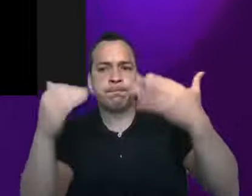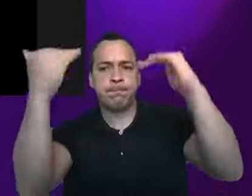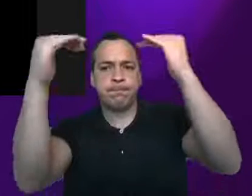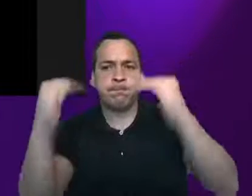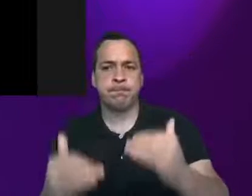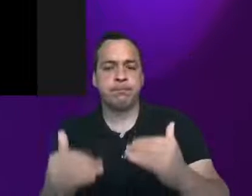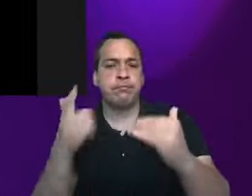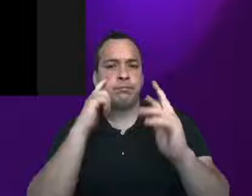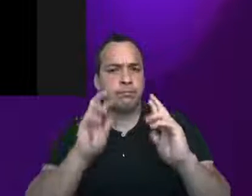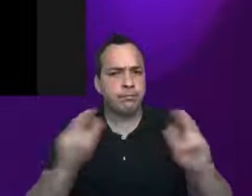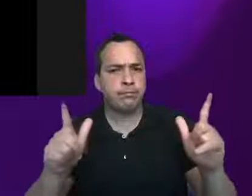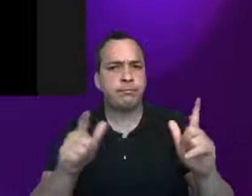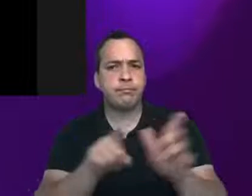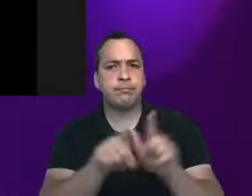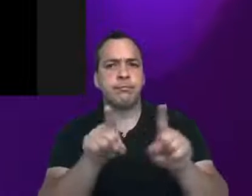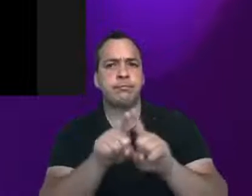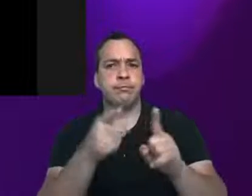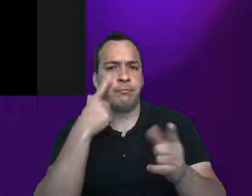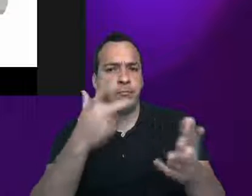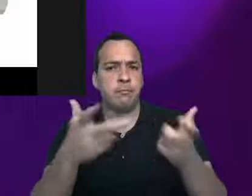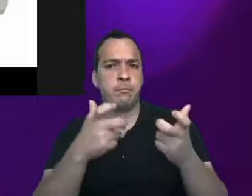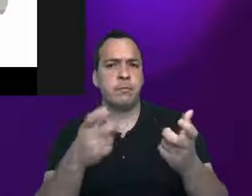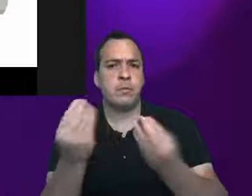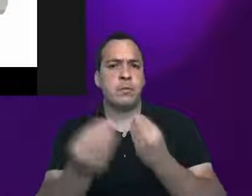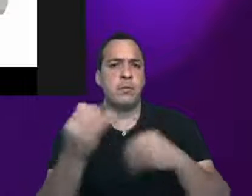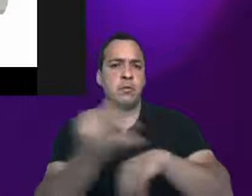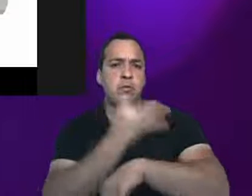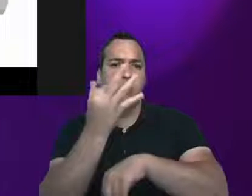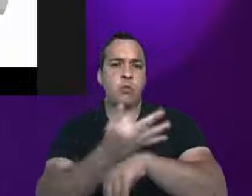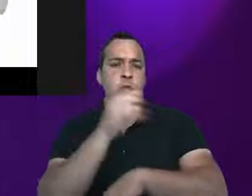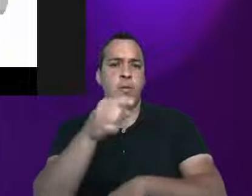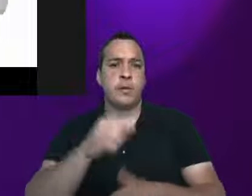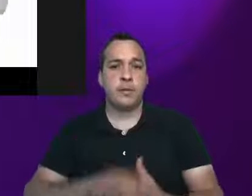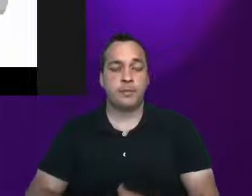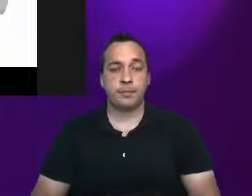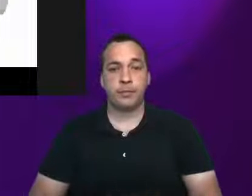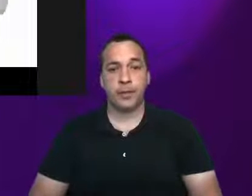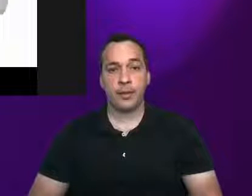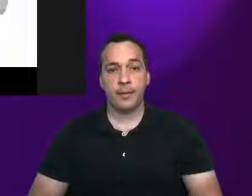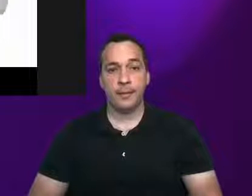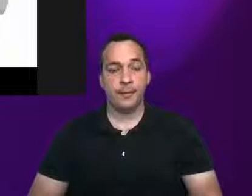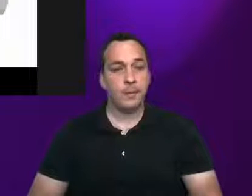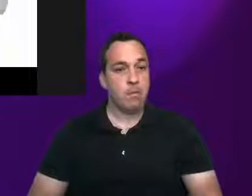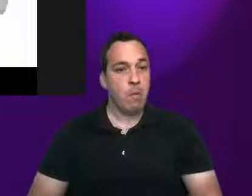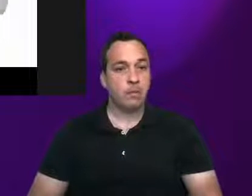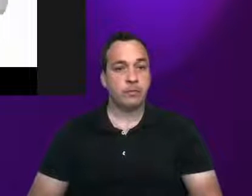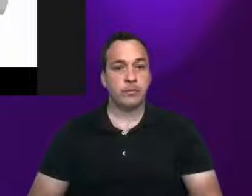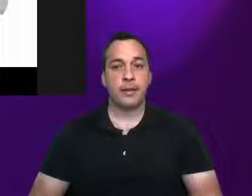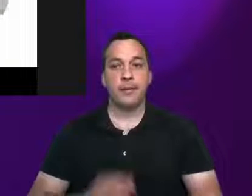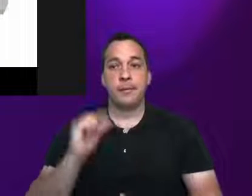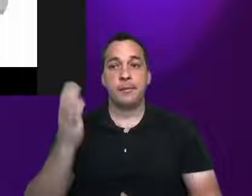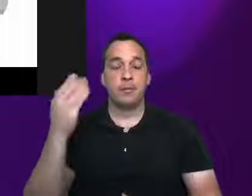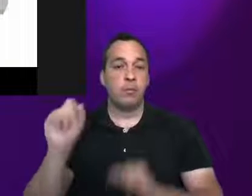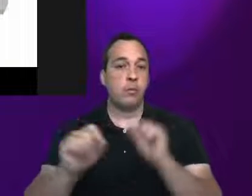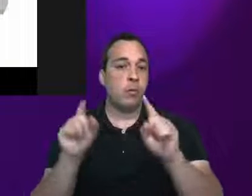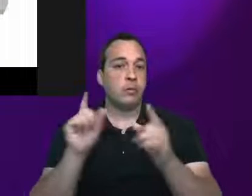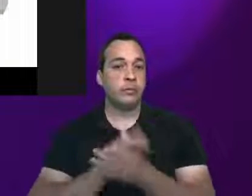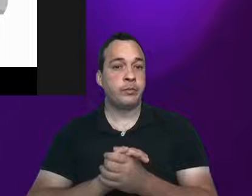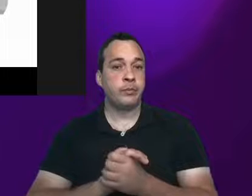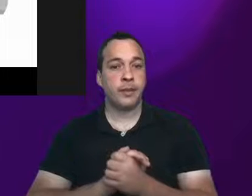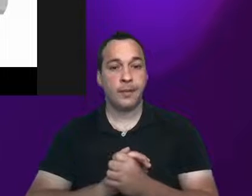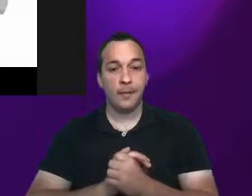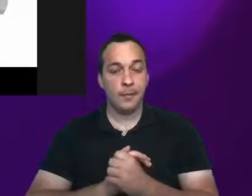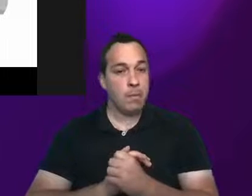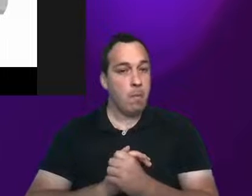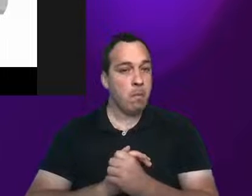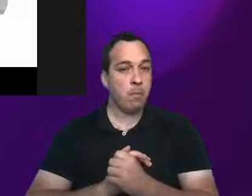diferencial e na análise de fluido tolerância. E, mais recentemente, a avaliação da congestão venosa sistêmica tem sido